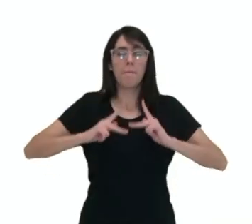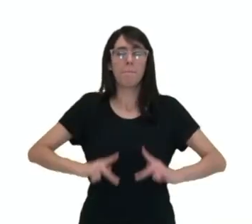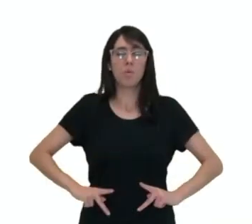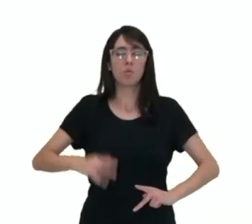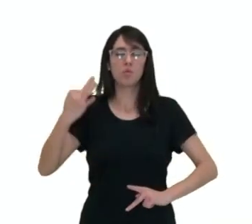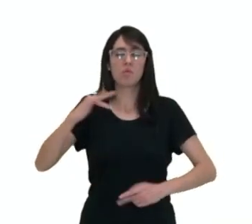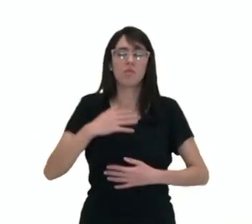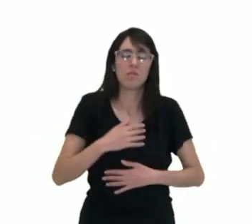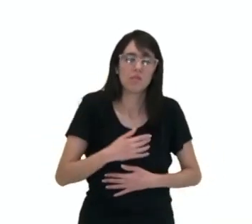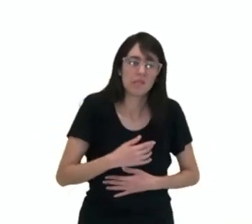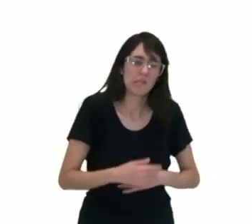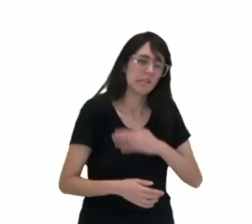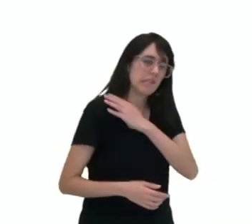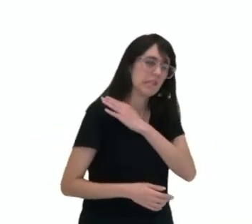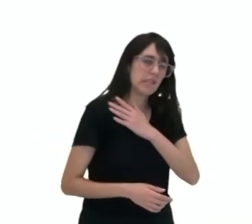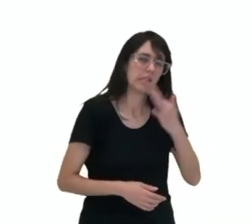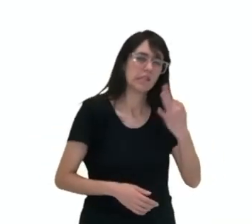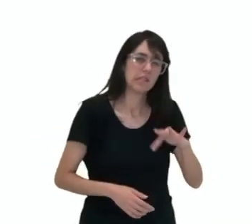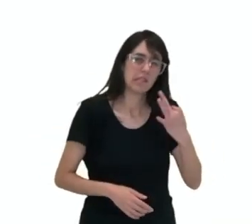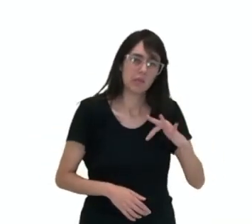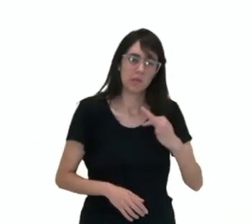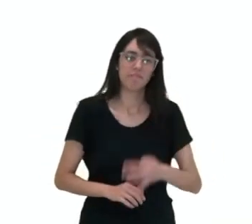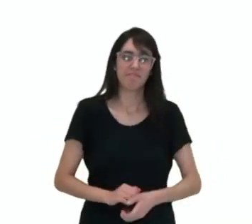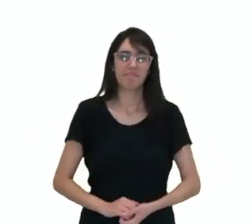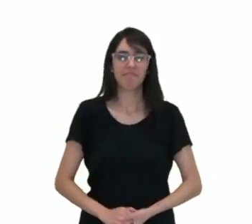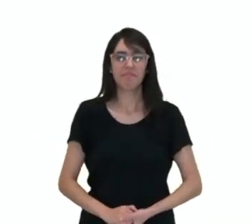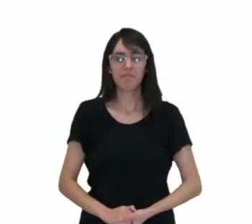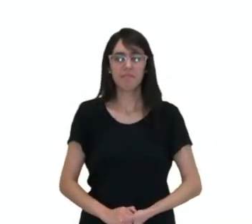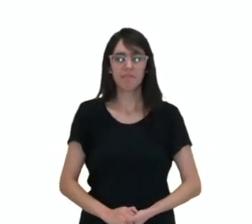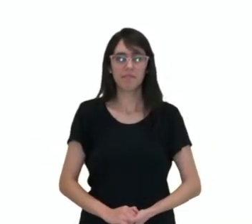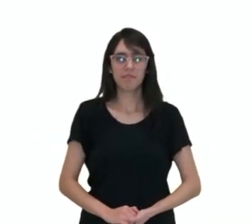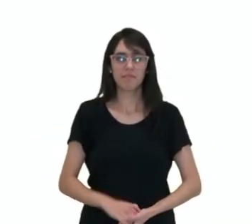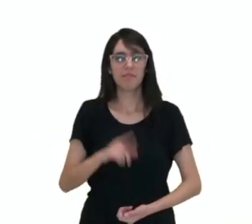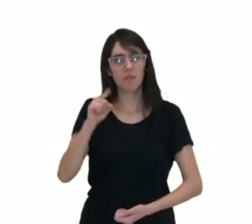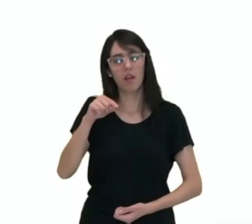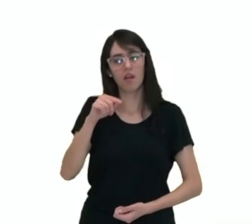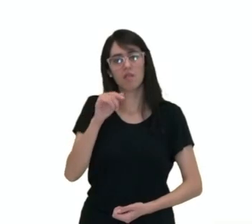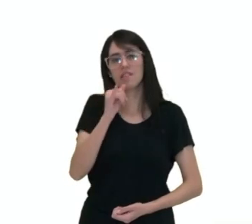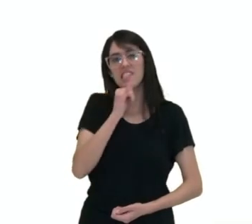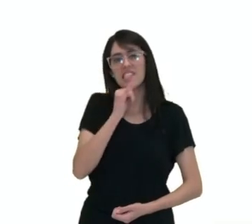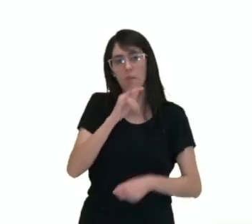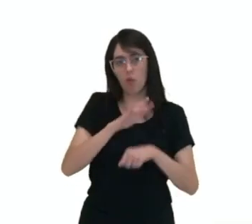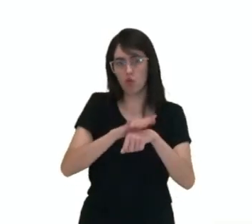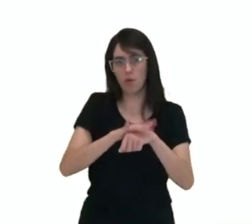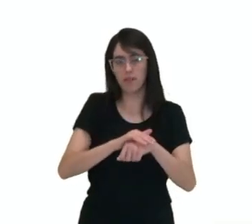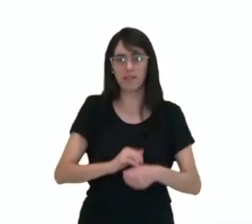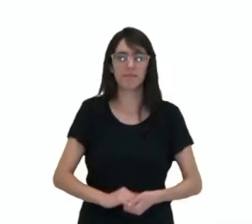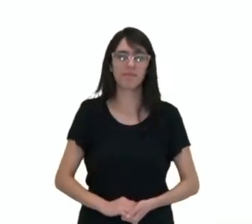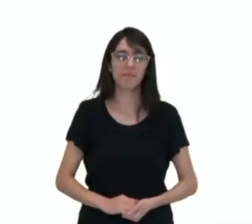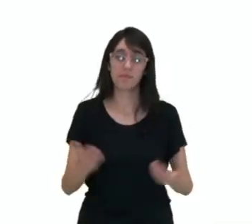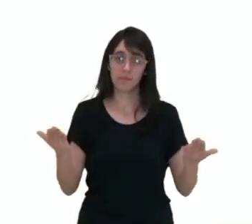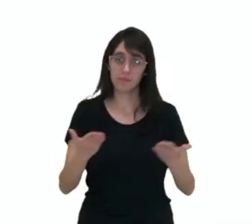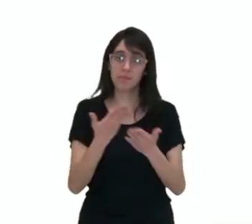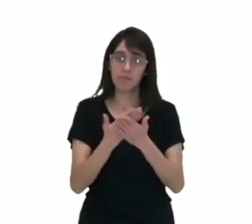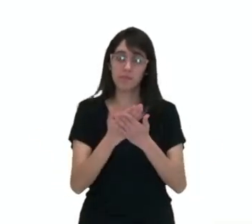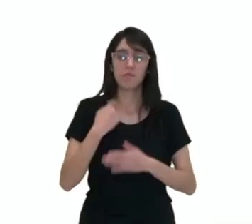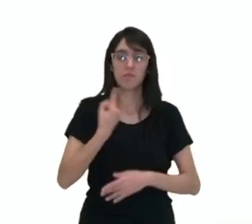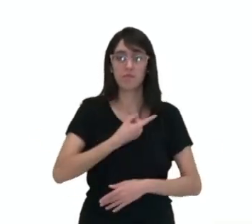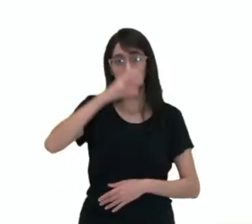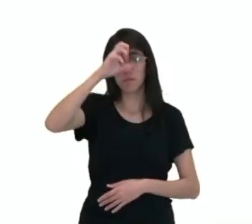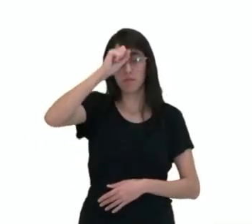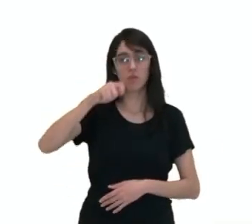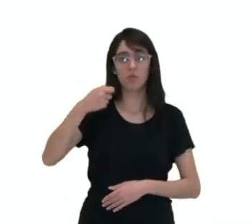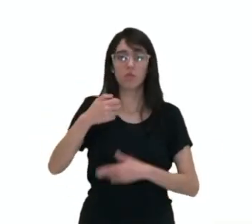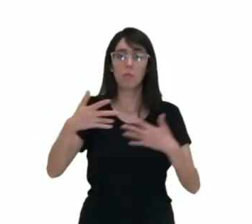mais abaixada ou fica meio torta, né? Então, são algumas doenças. Nessa aula, nós aprendemos sobre o